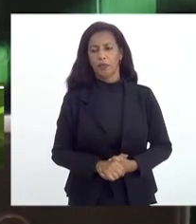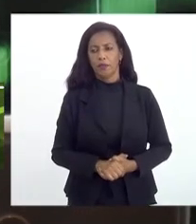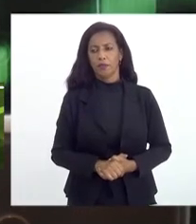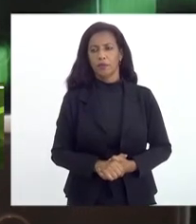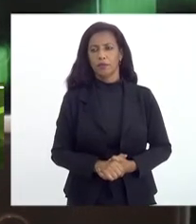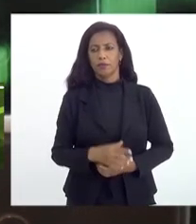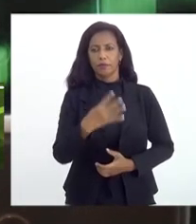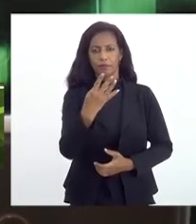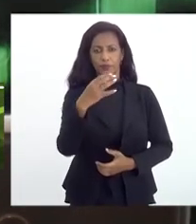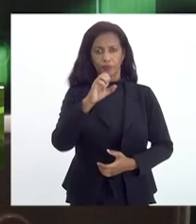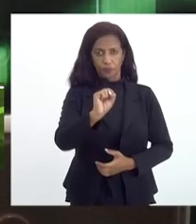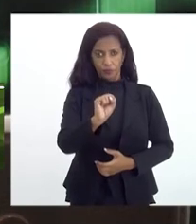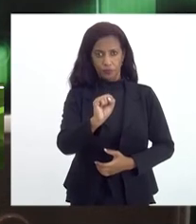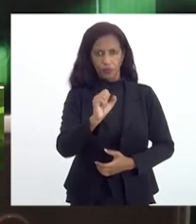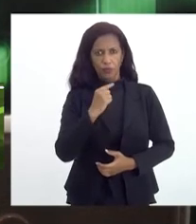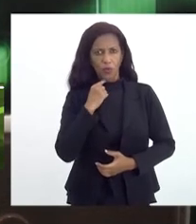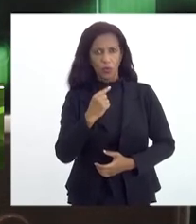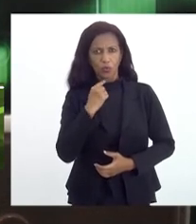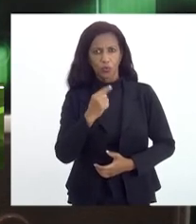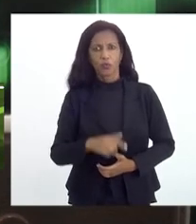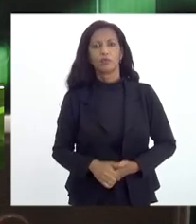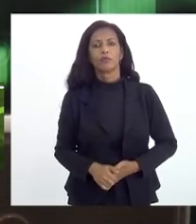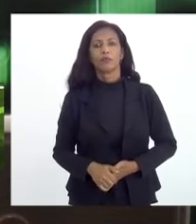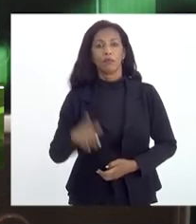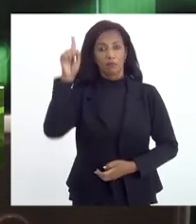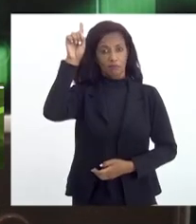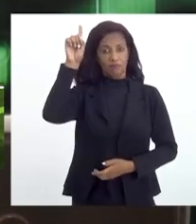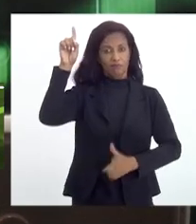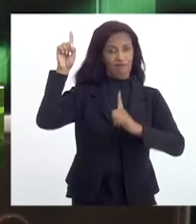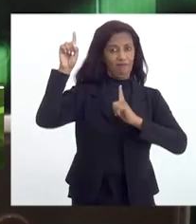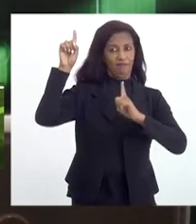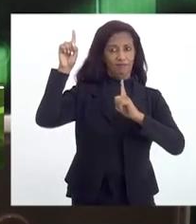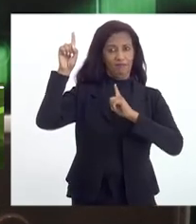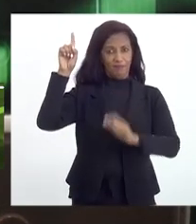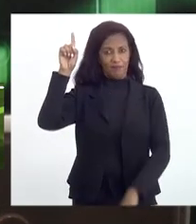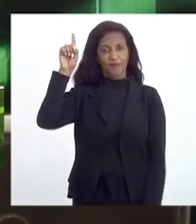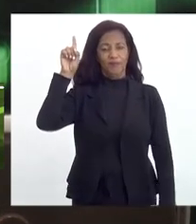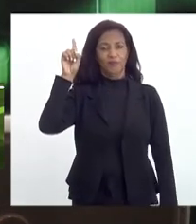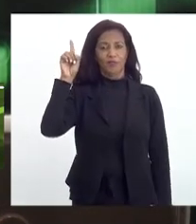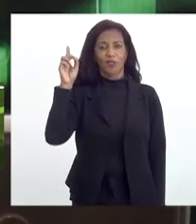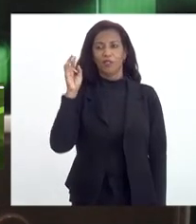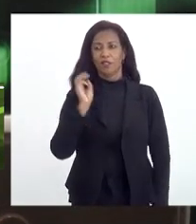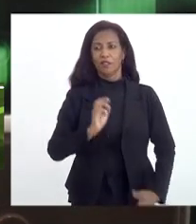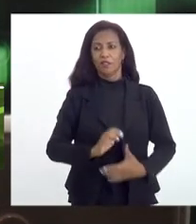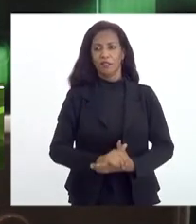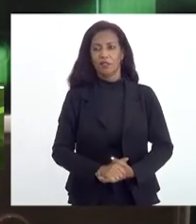48, alguma dúvida dos presentes? eu tenho. Então, ok.